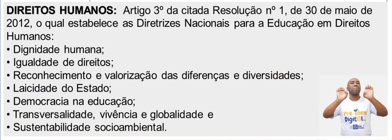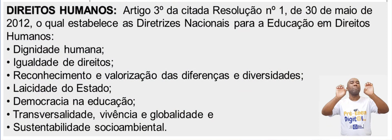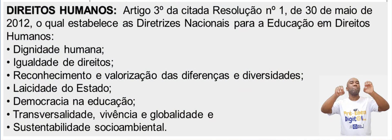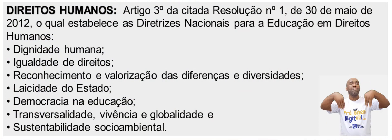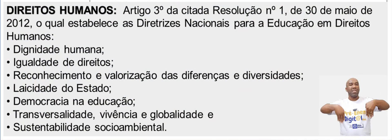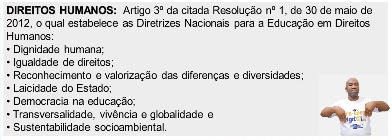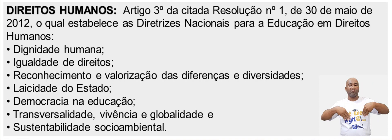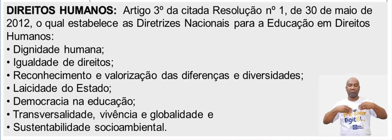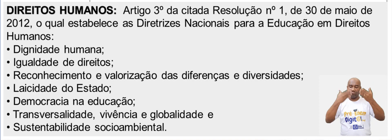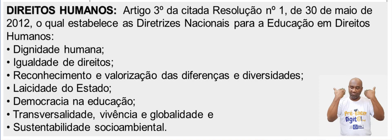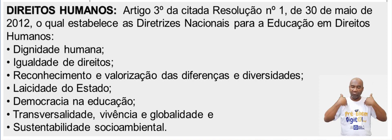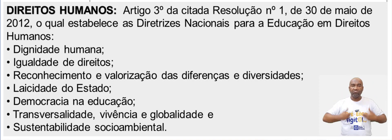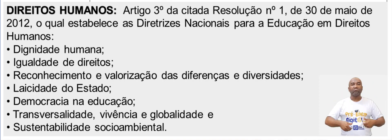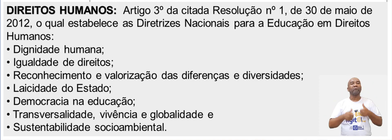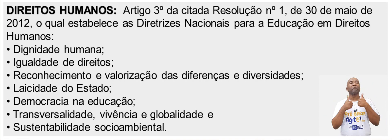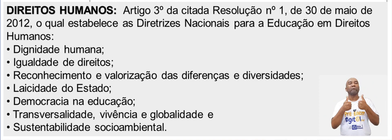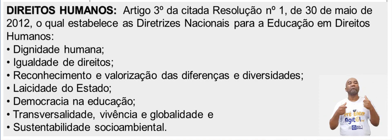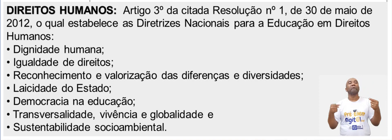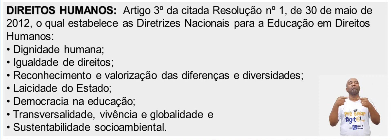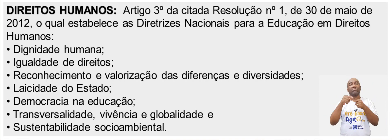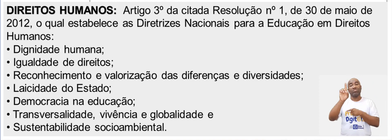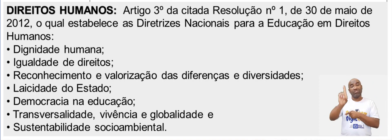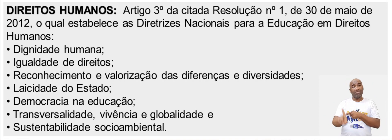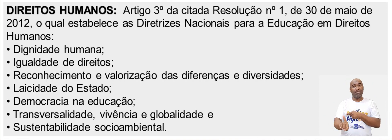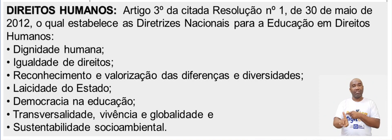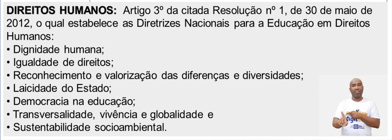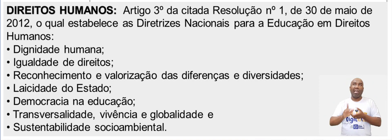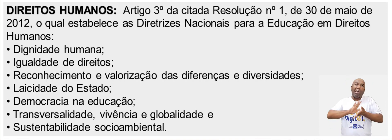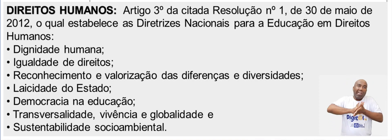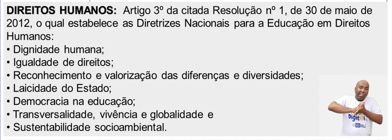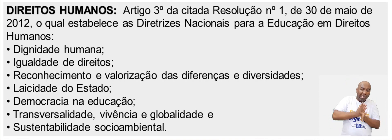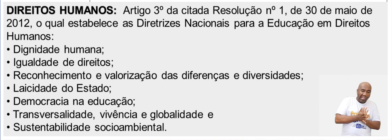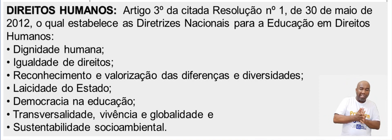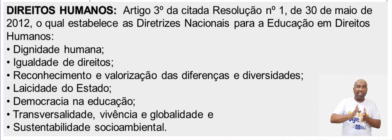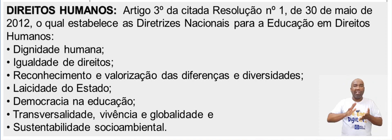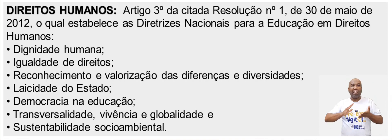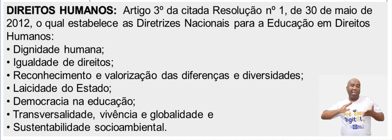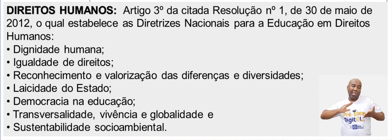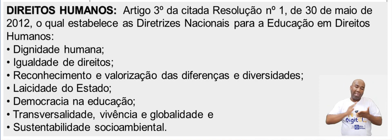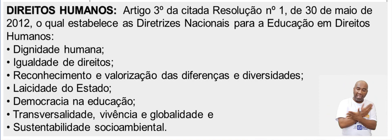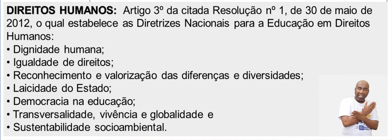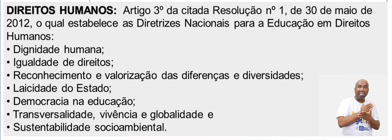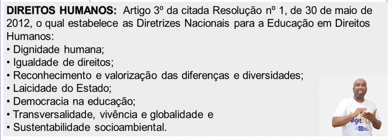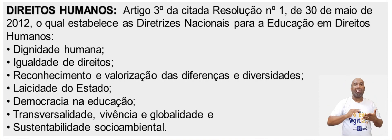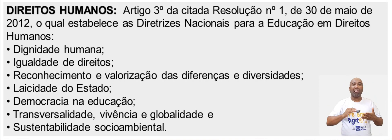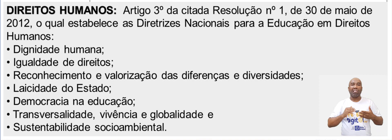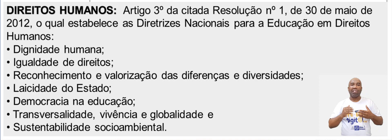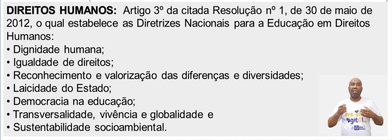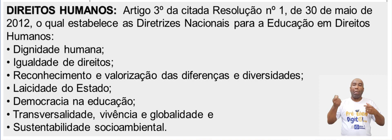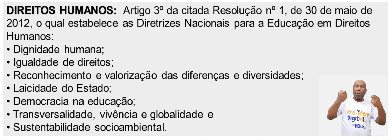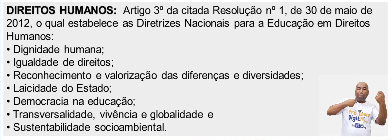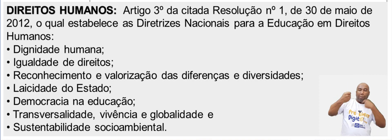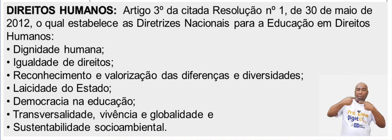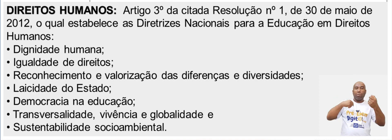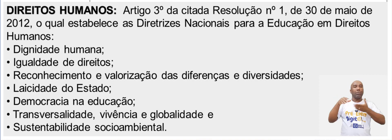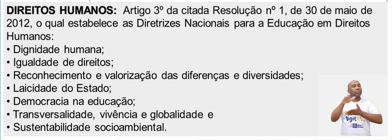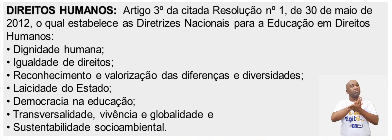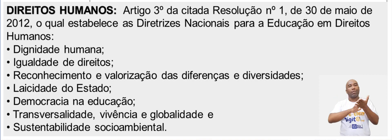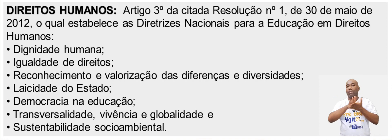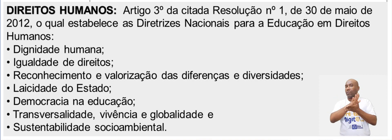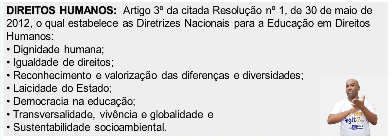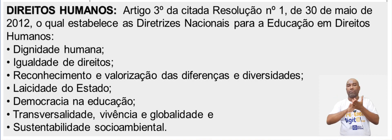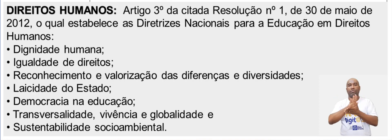França, Paris, certo? O berço das grandes revoluções, um grande acordo. E por ali ele foi